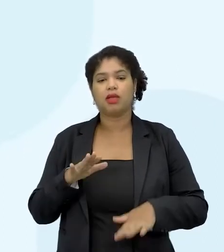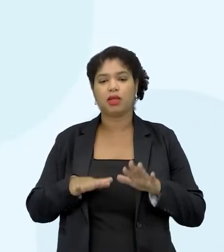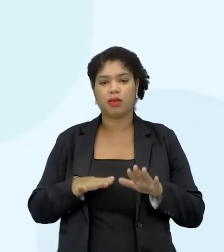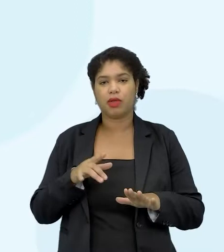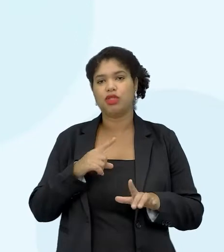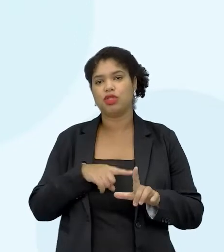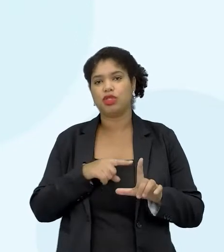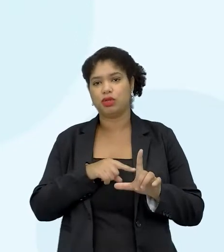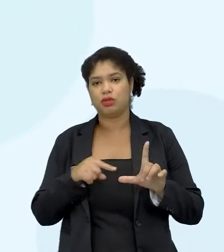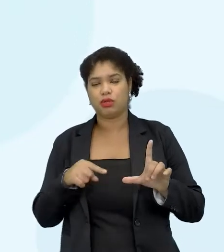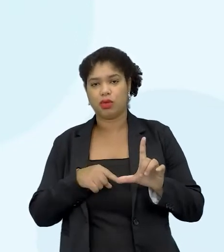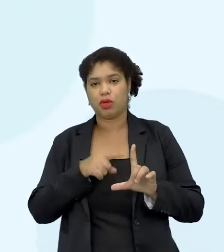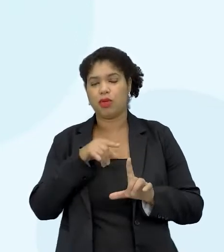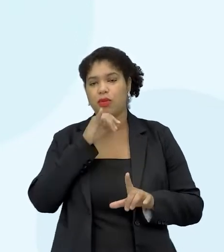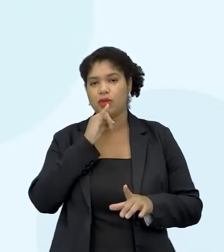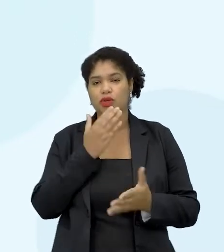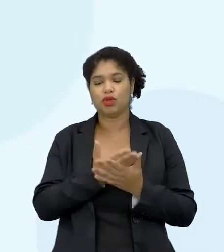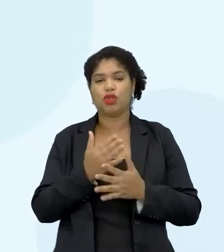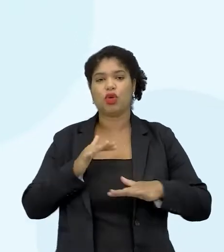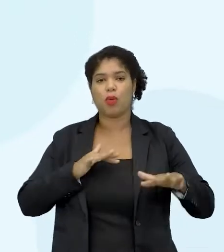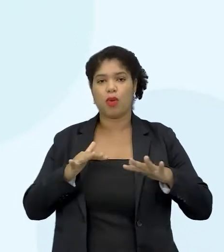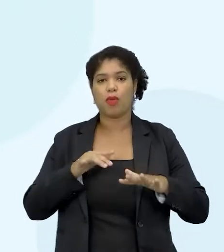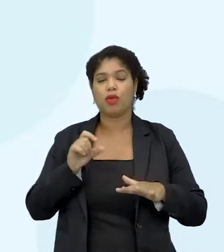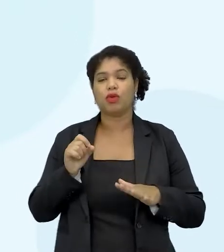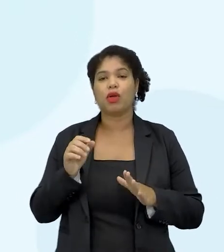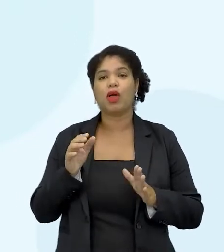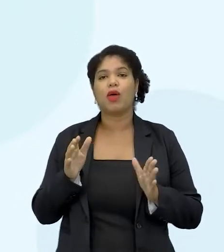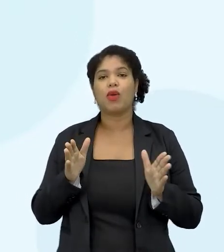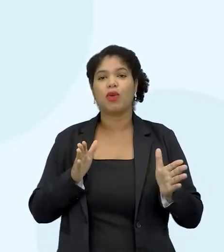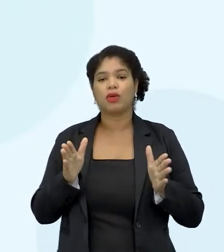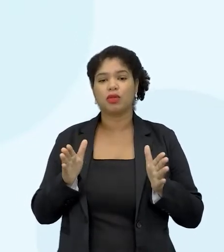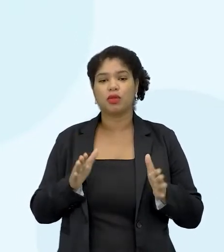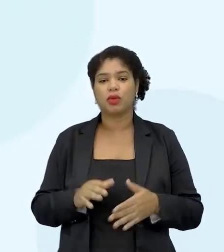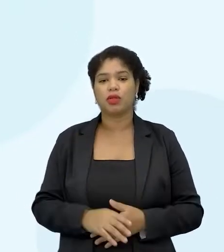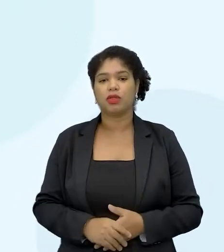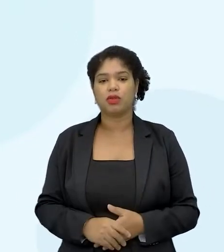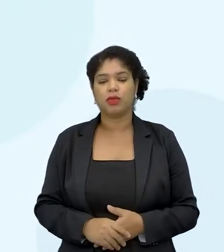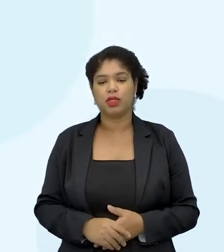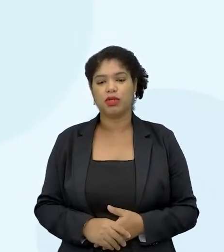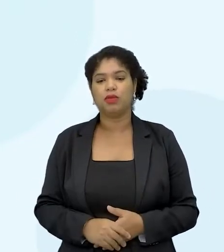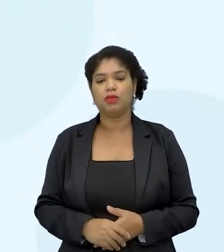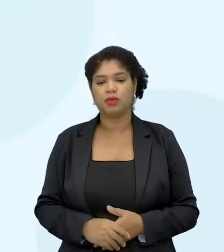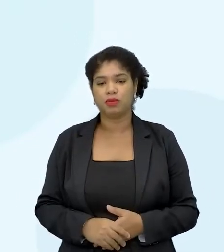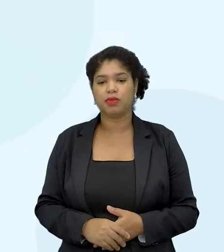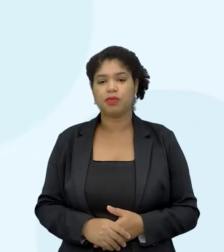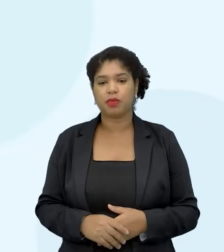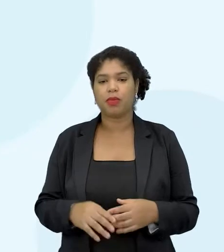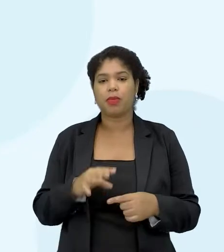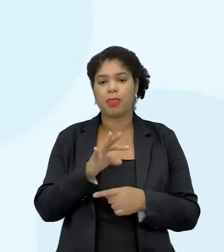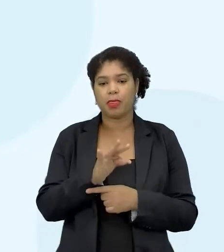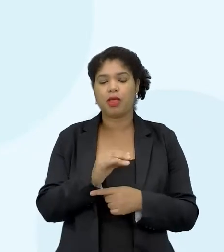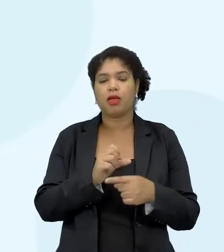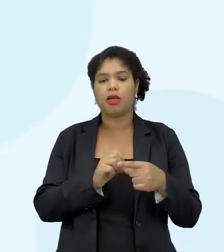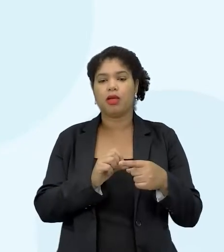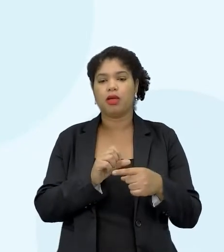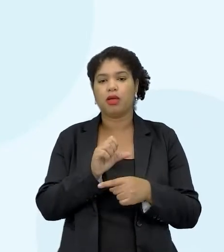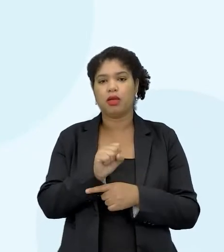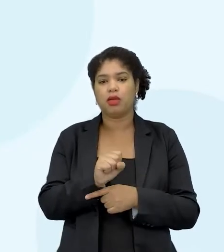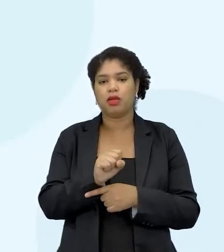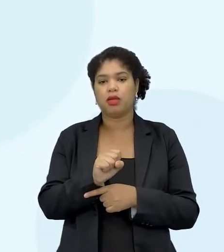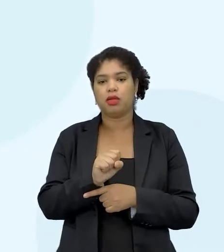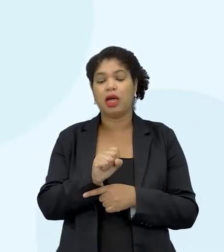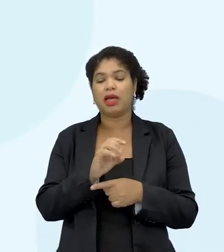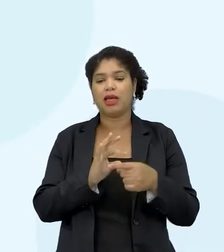bom? Lá no estudo do movimento, o espaço depende do tempo, não é isso? Dependendo de onde do tempo que passar, ele está